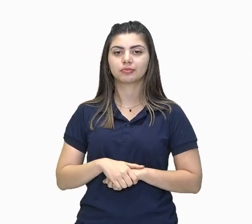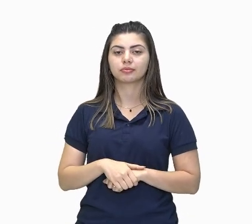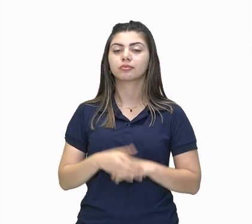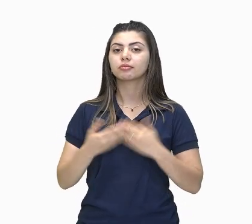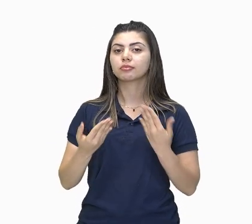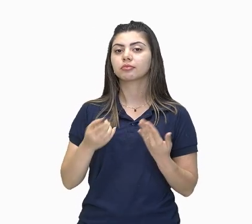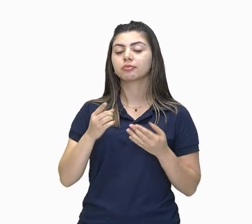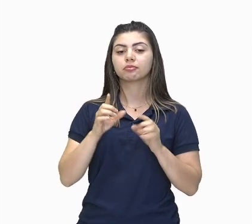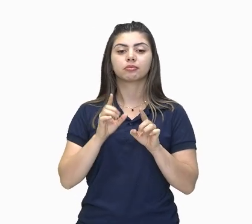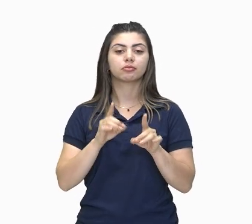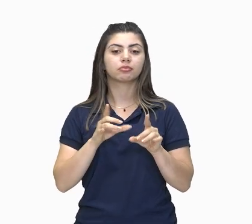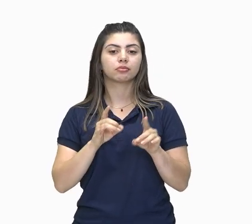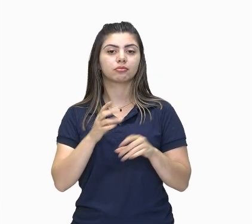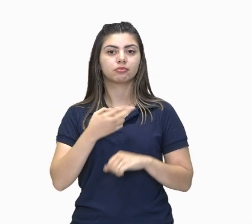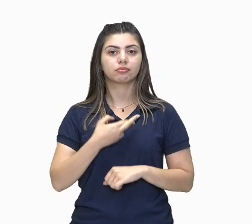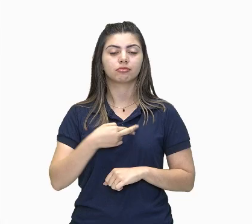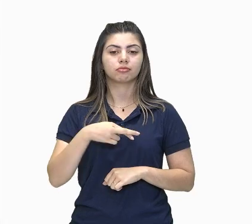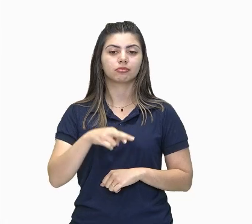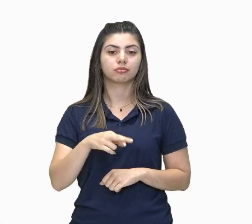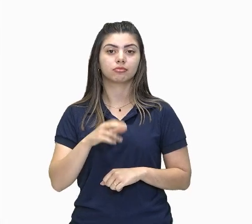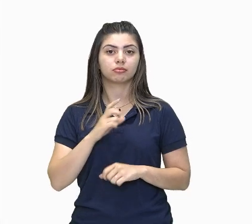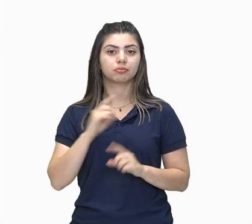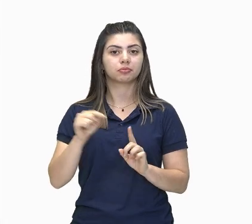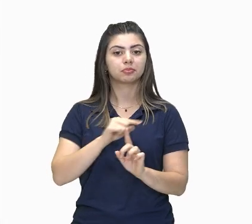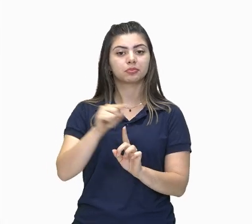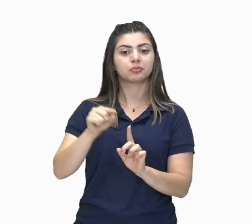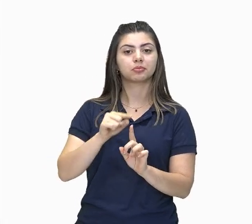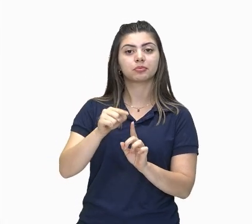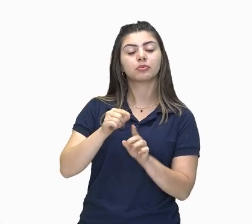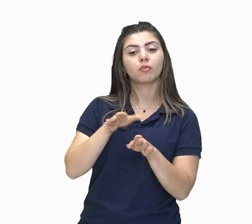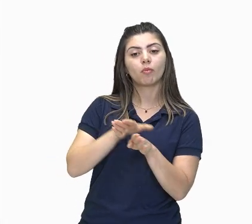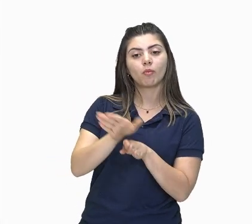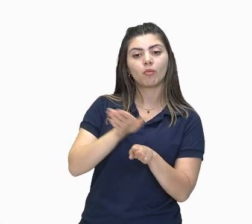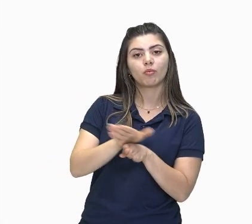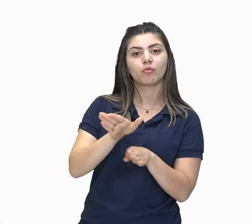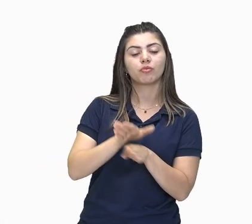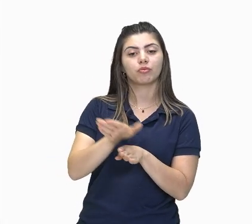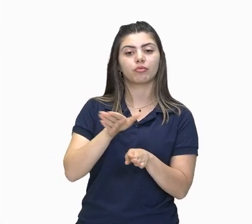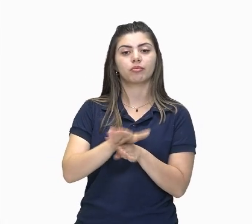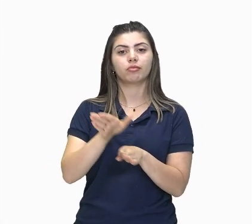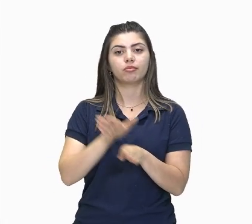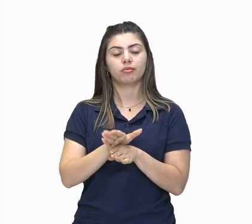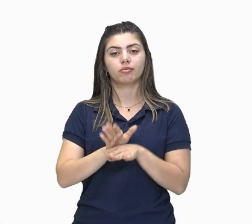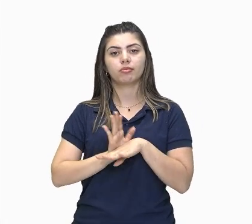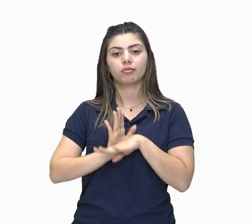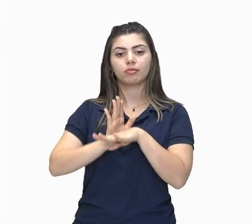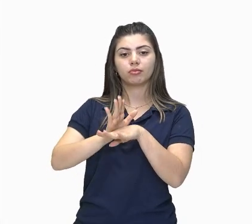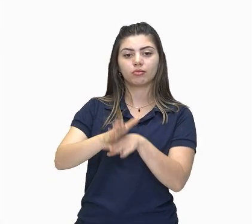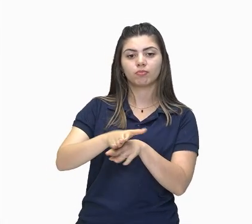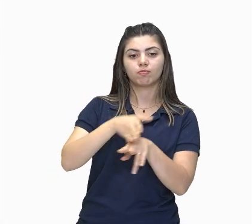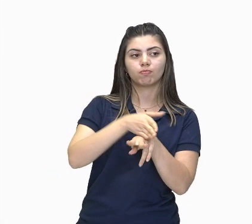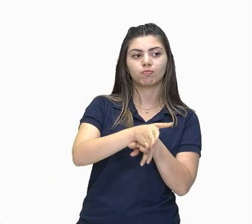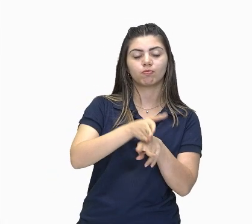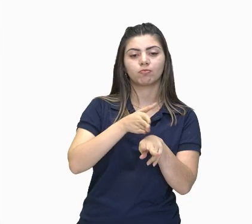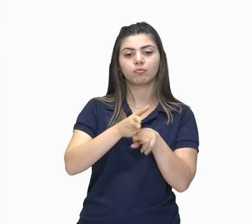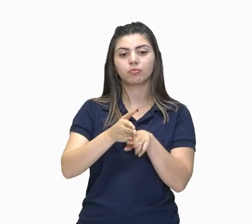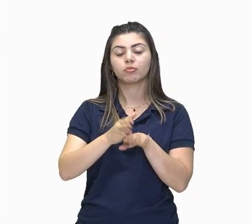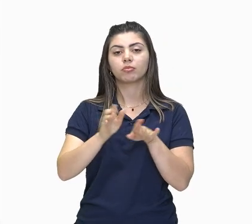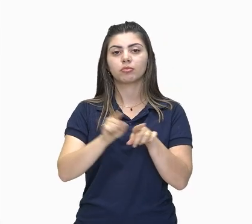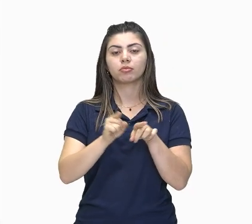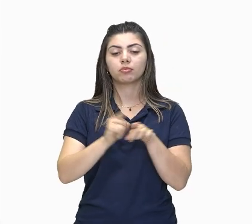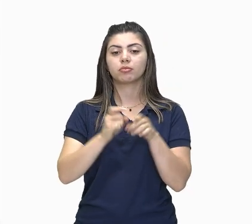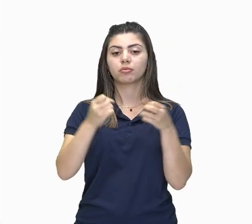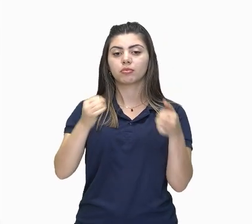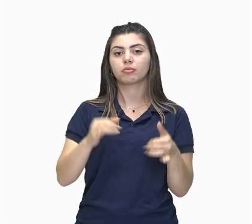doutrina religiosa orienta, norteia e define as